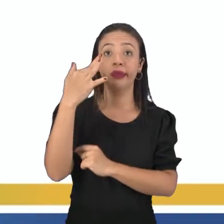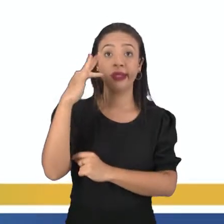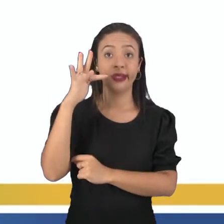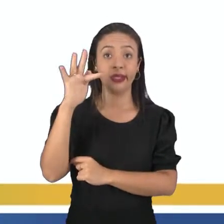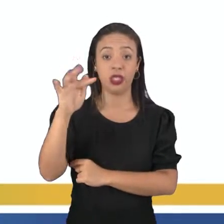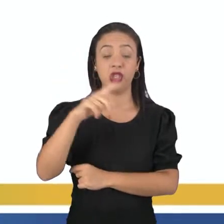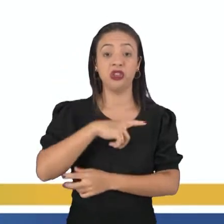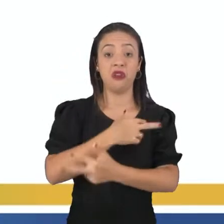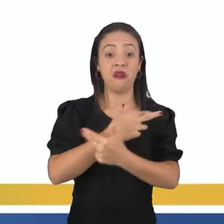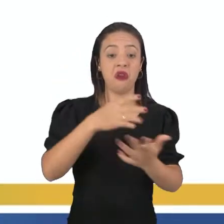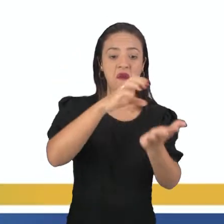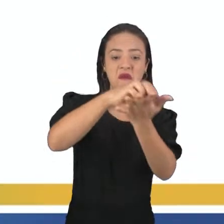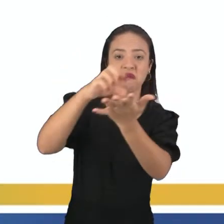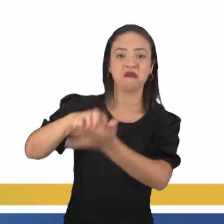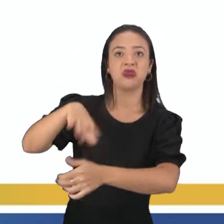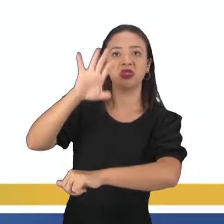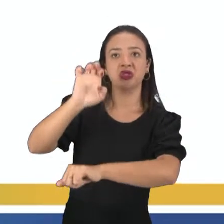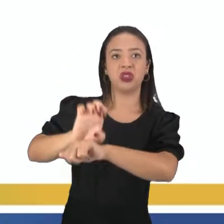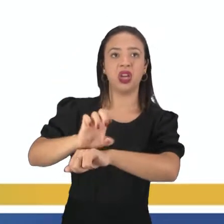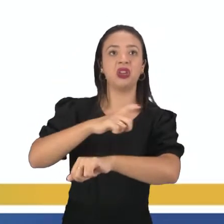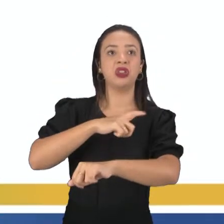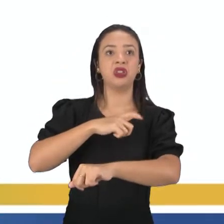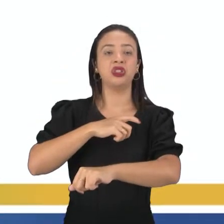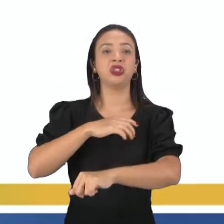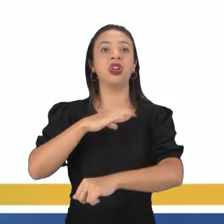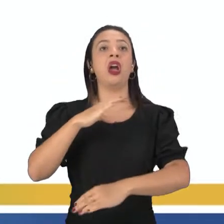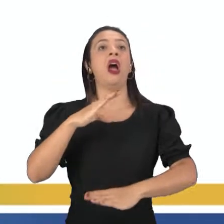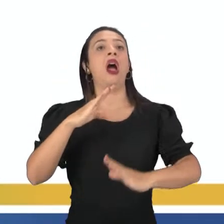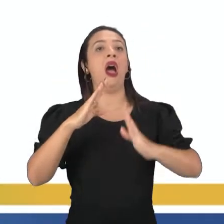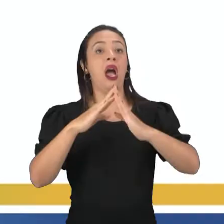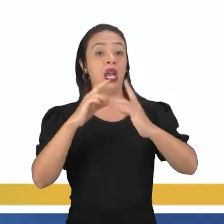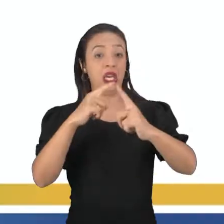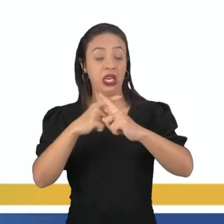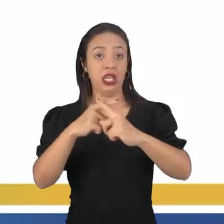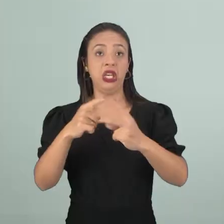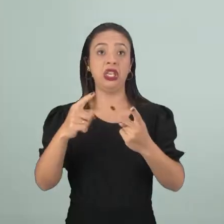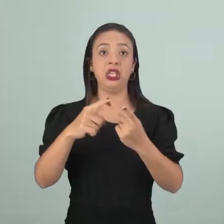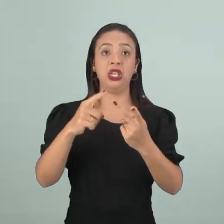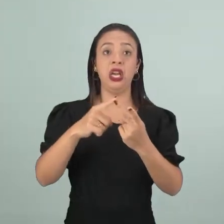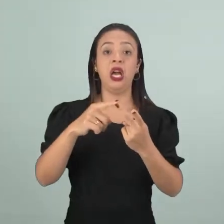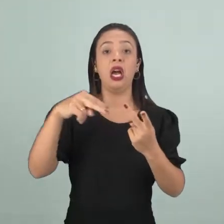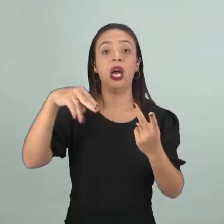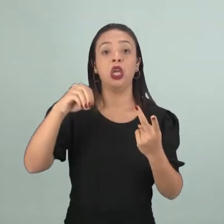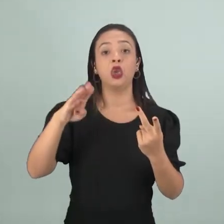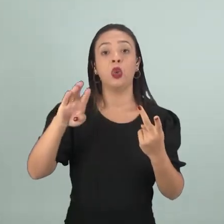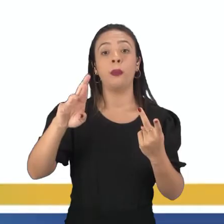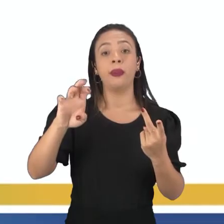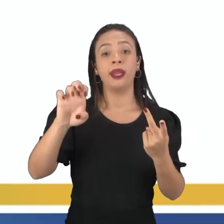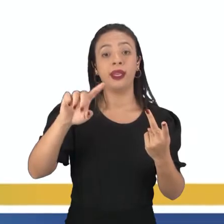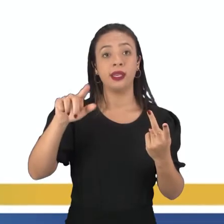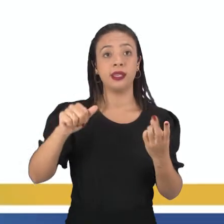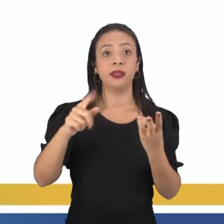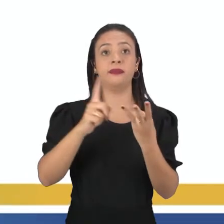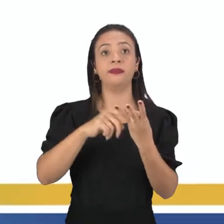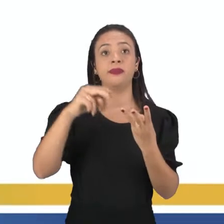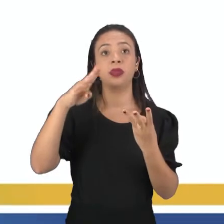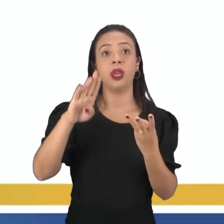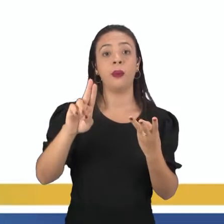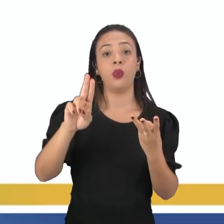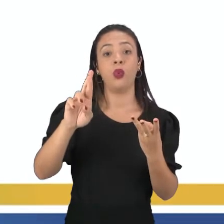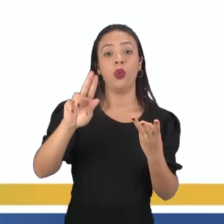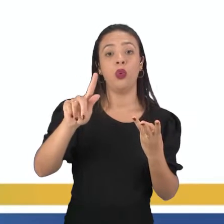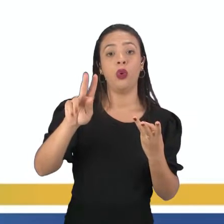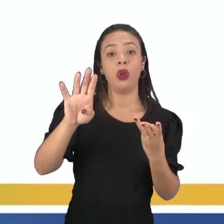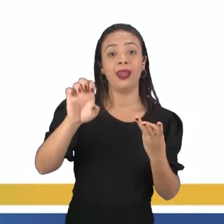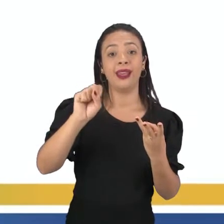diferentes estados, o clero, a nobreza e a burguesia, que eram os três principais estados. No degrau mais alto